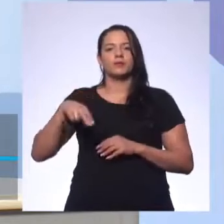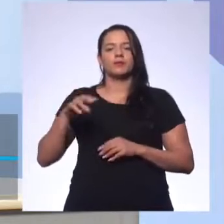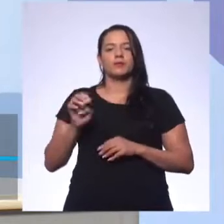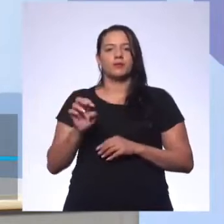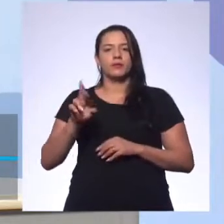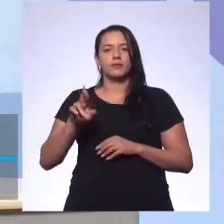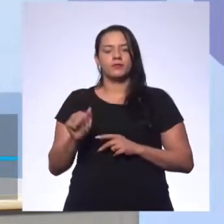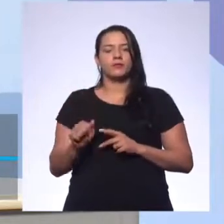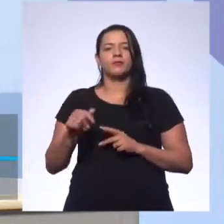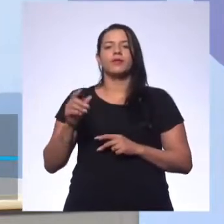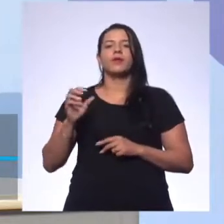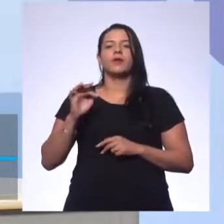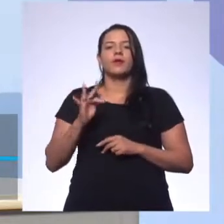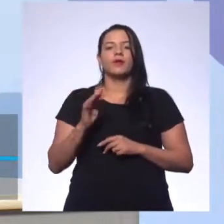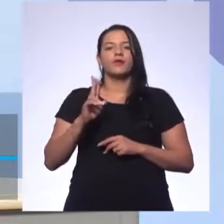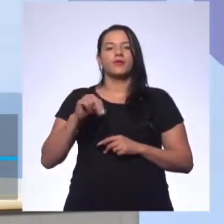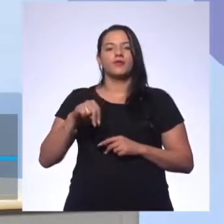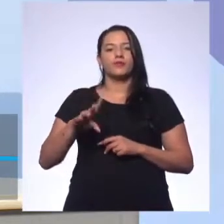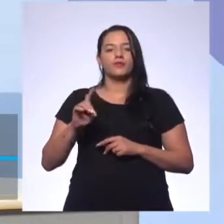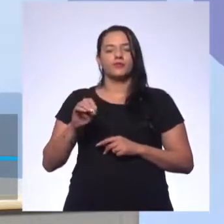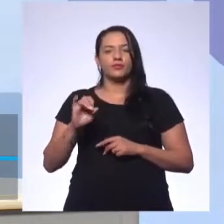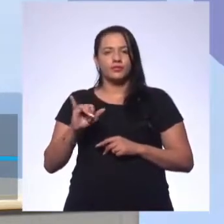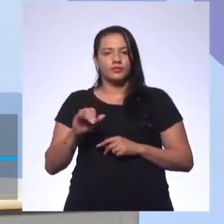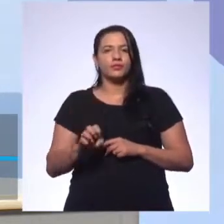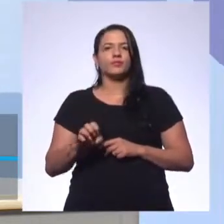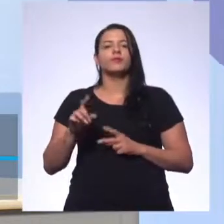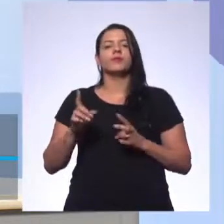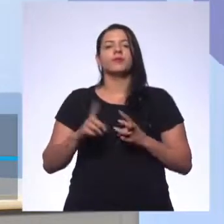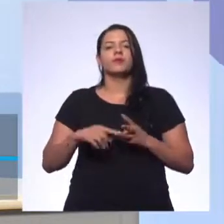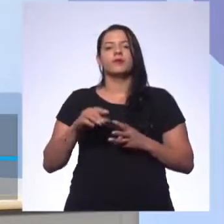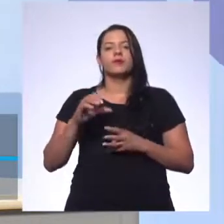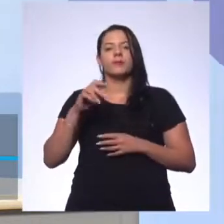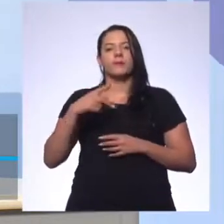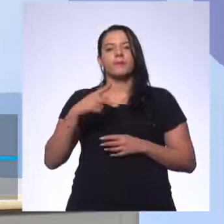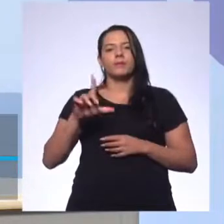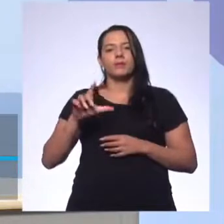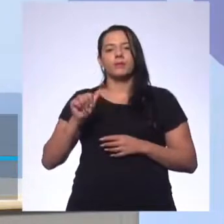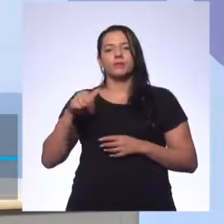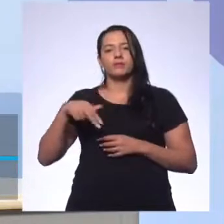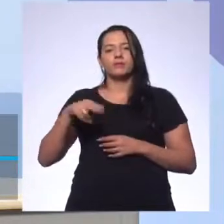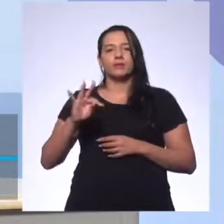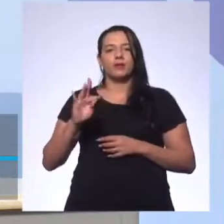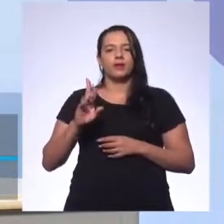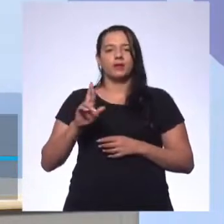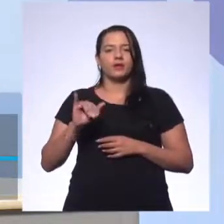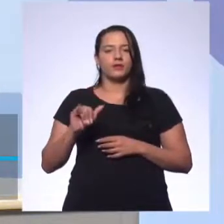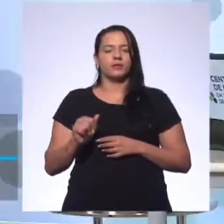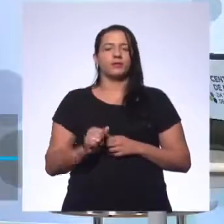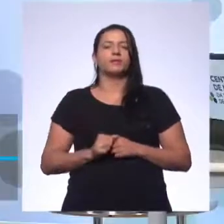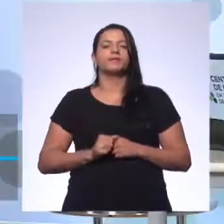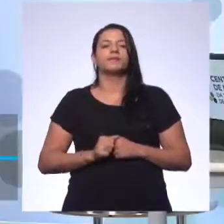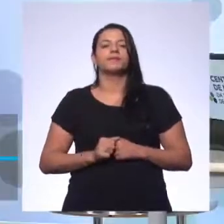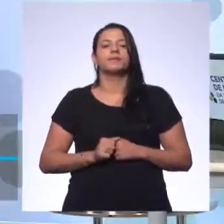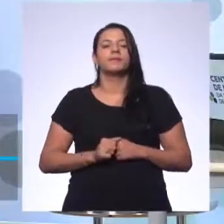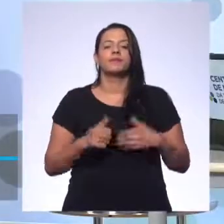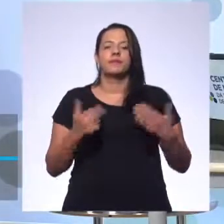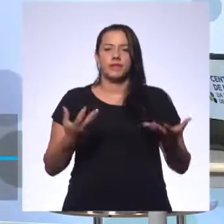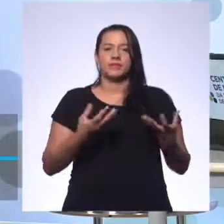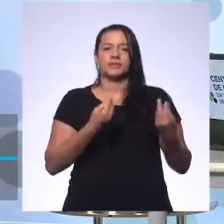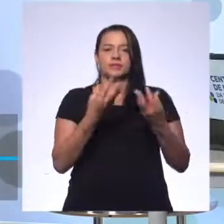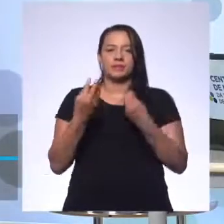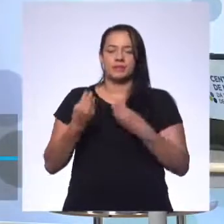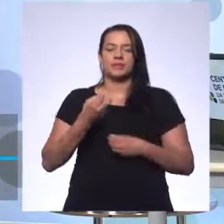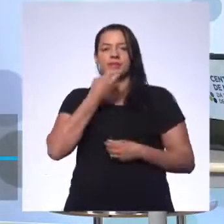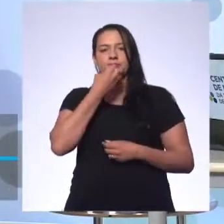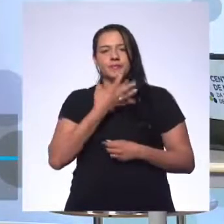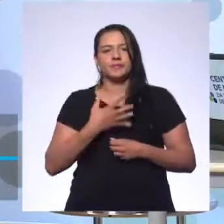Protista, Fungi, Animalia e Plantae. Eu sei falar. Exatamente. Então, a galera tá afiada